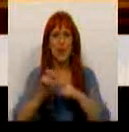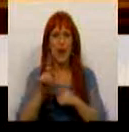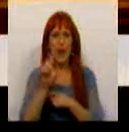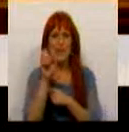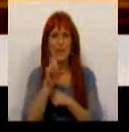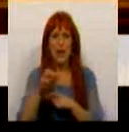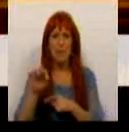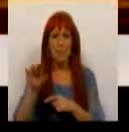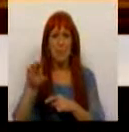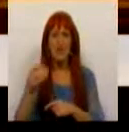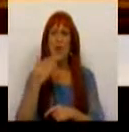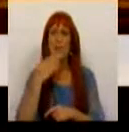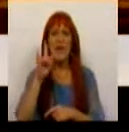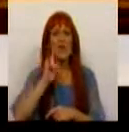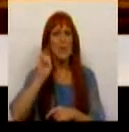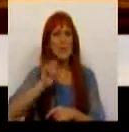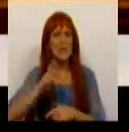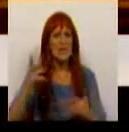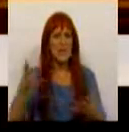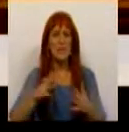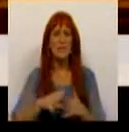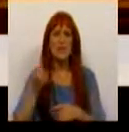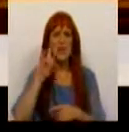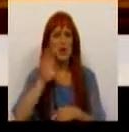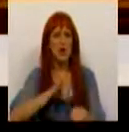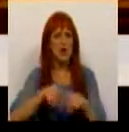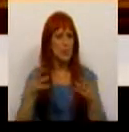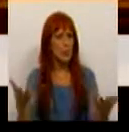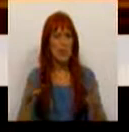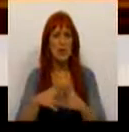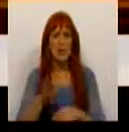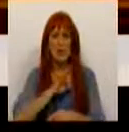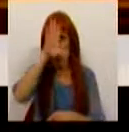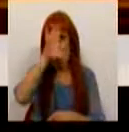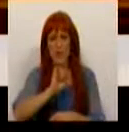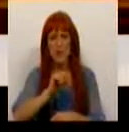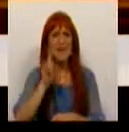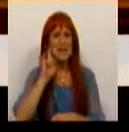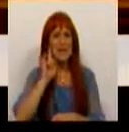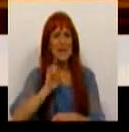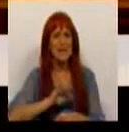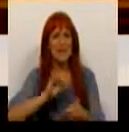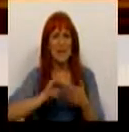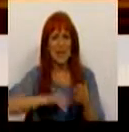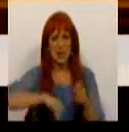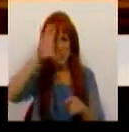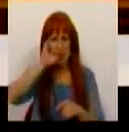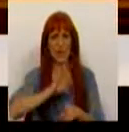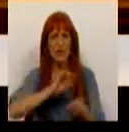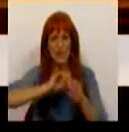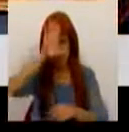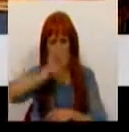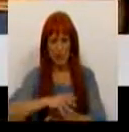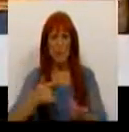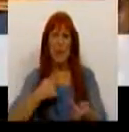A paz. Muito obrigada, Sra. Presidente, Sras. E Srs. Deputados, Sr. Ministro, Sra. Secretária de Estado, Sr. Secretário de